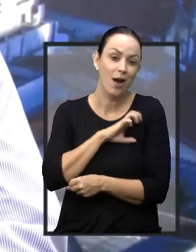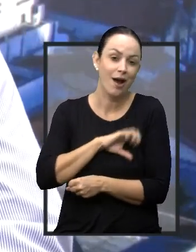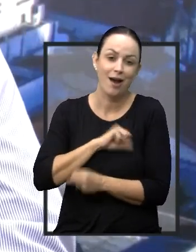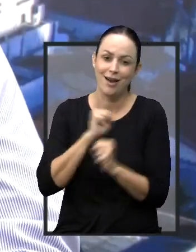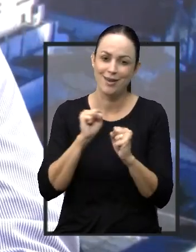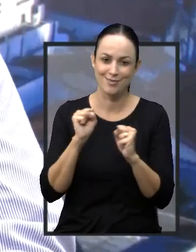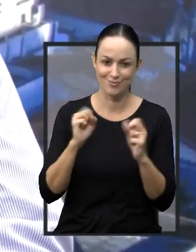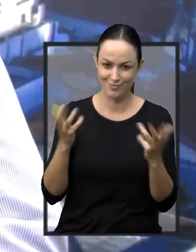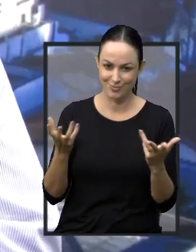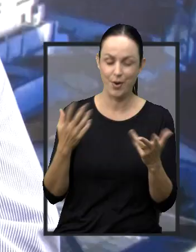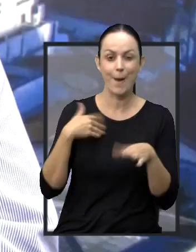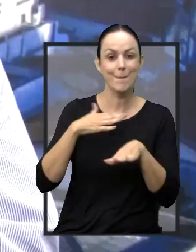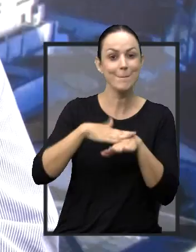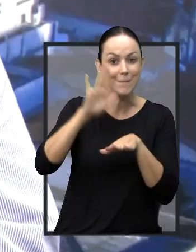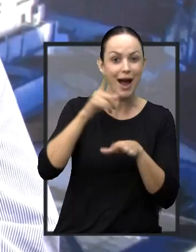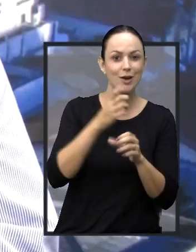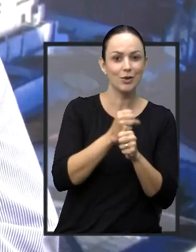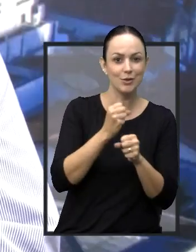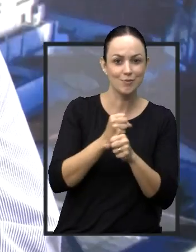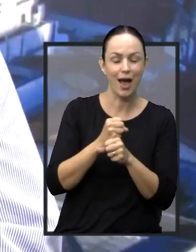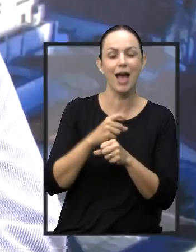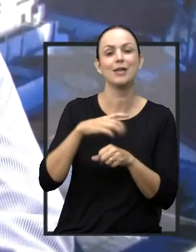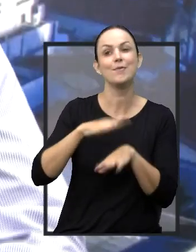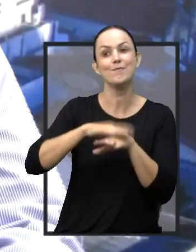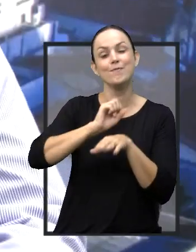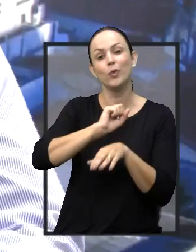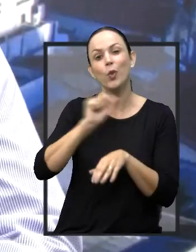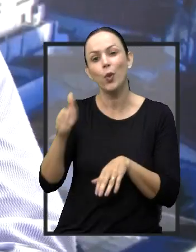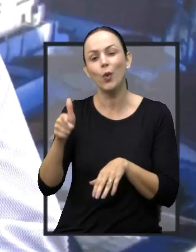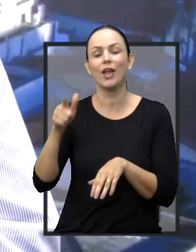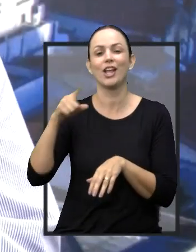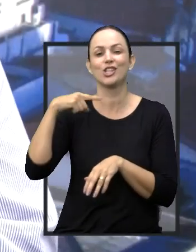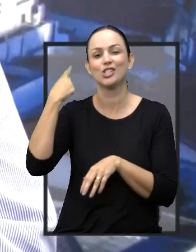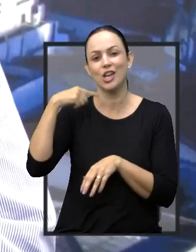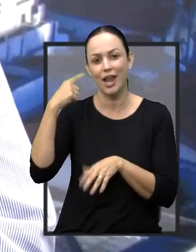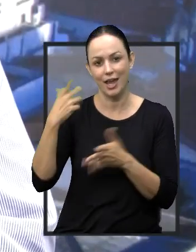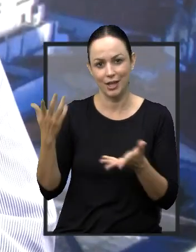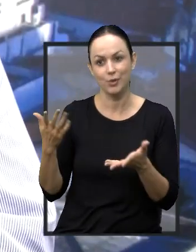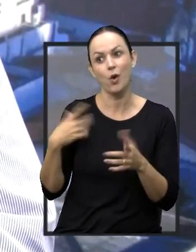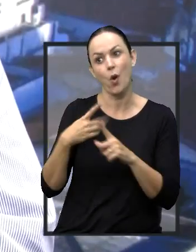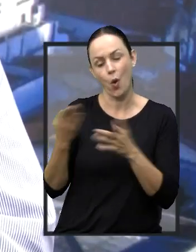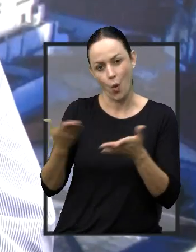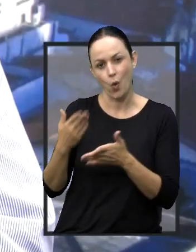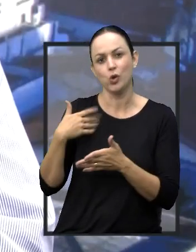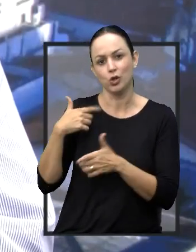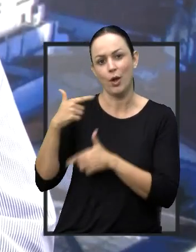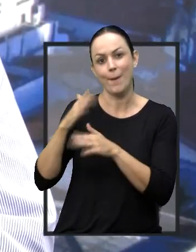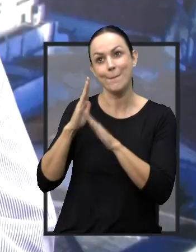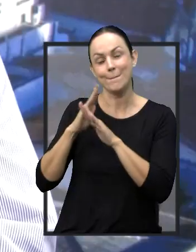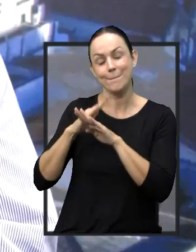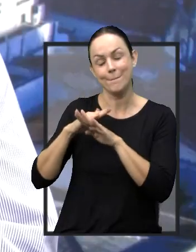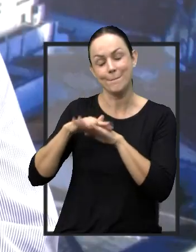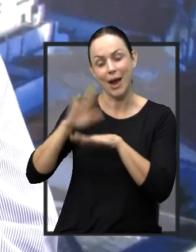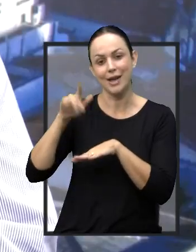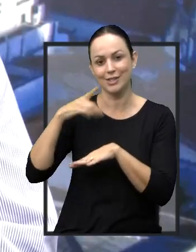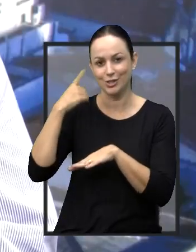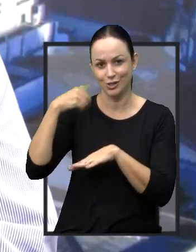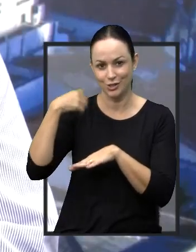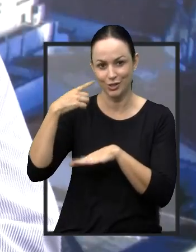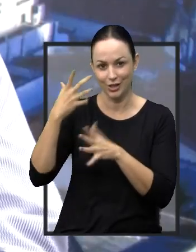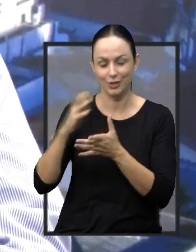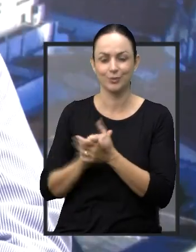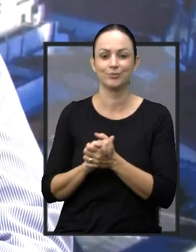talvez mais da contabilidade do que do direito, né? Embora hoje sobreviva do direito, mas embora pareça um